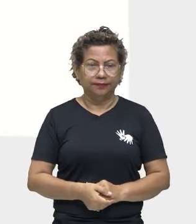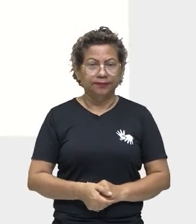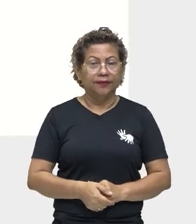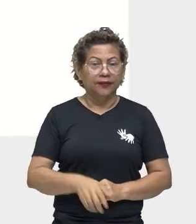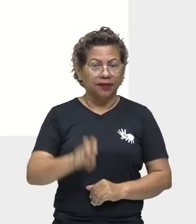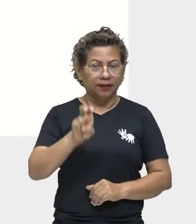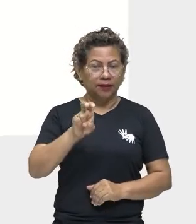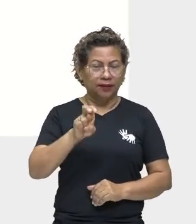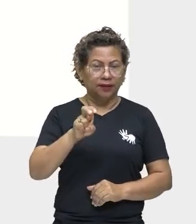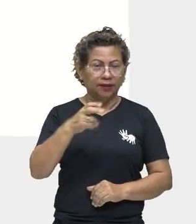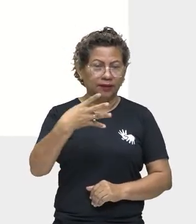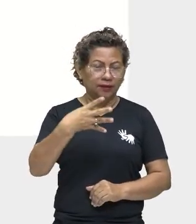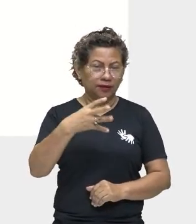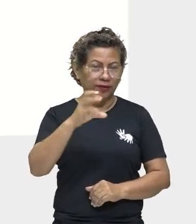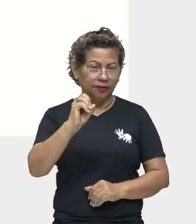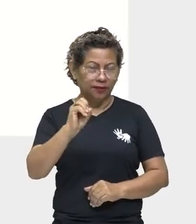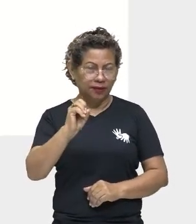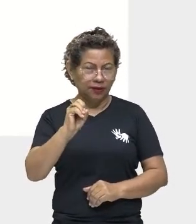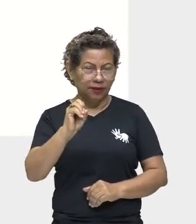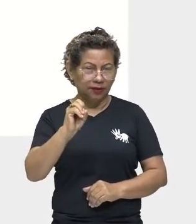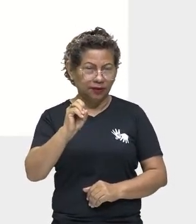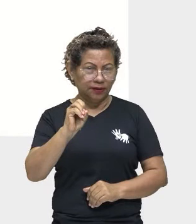a 540